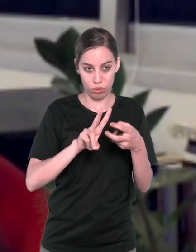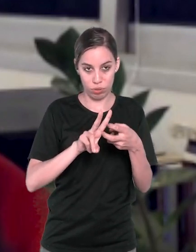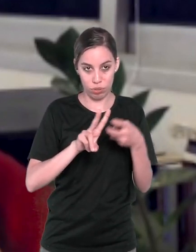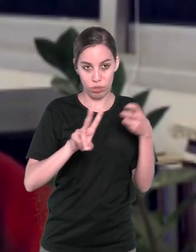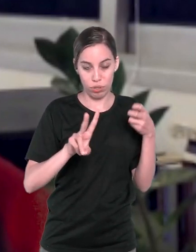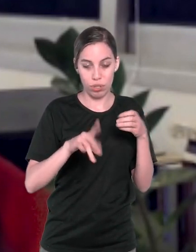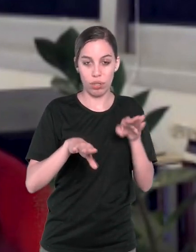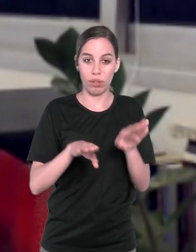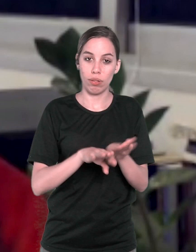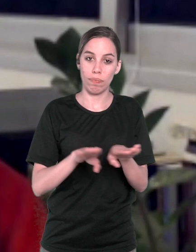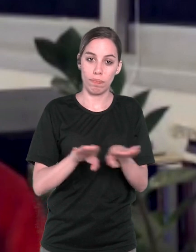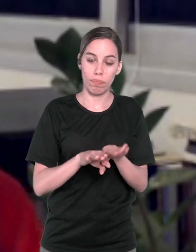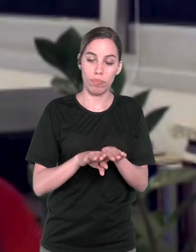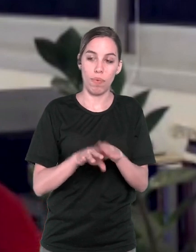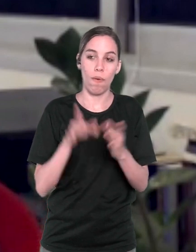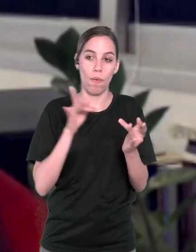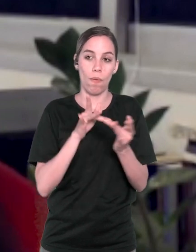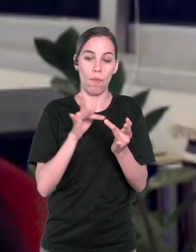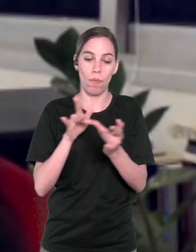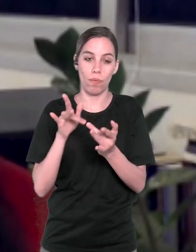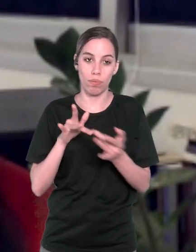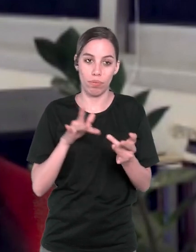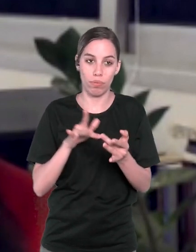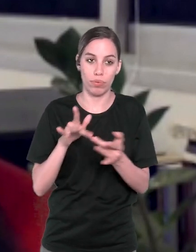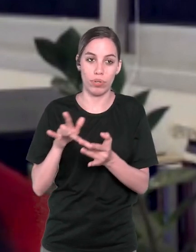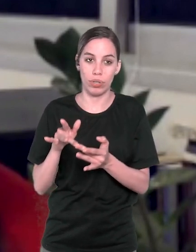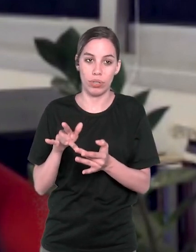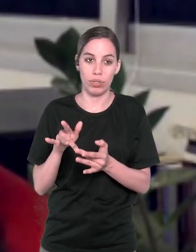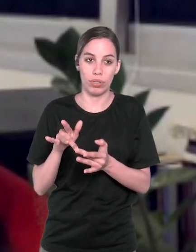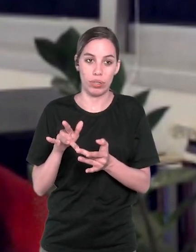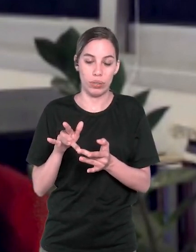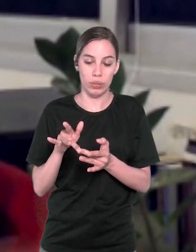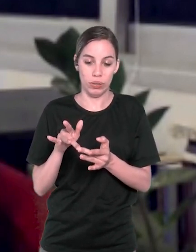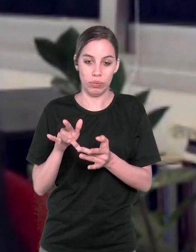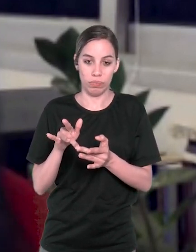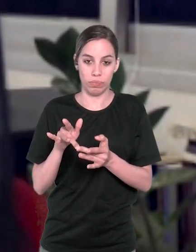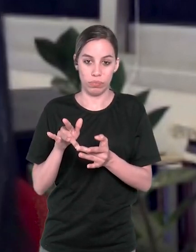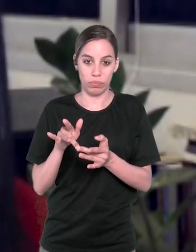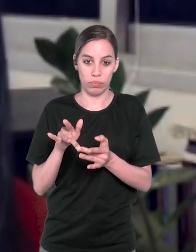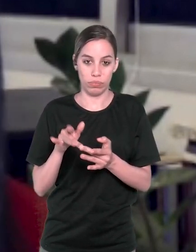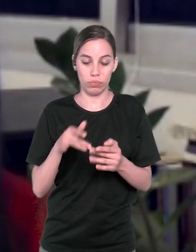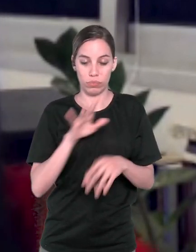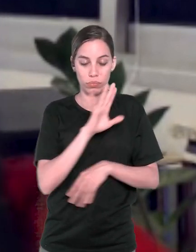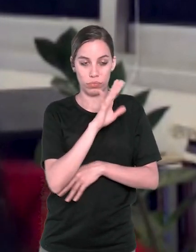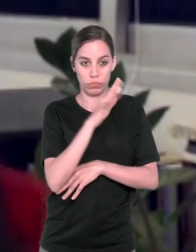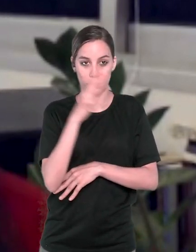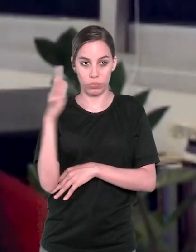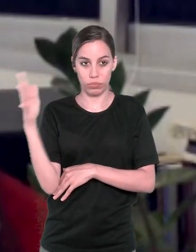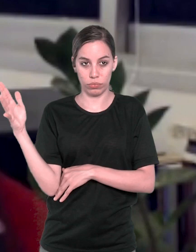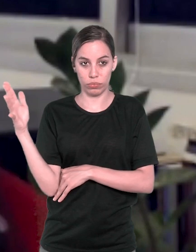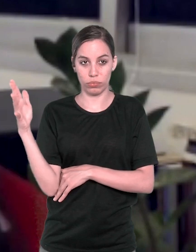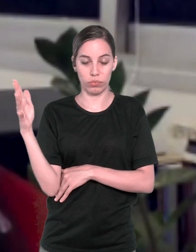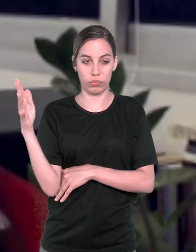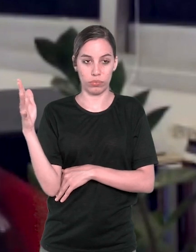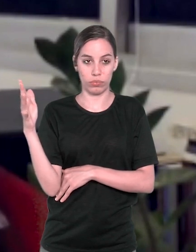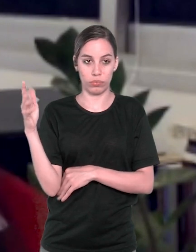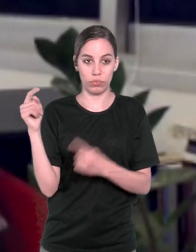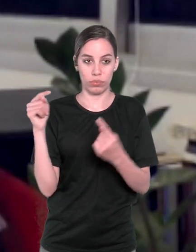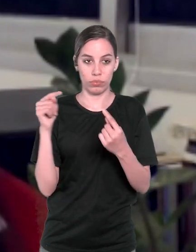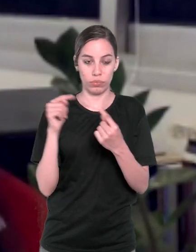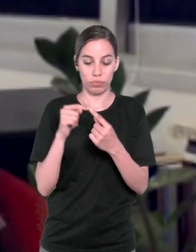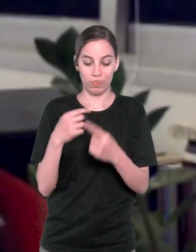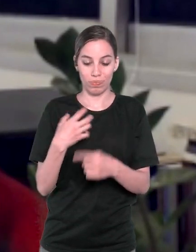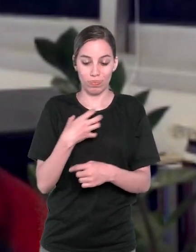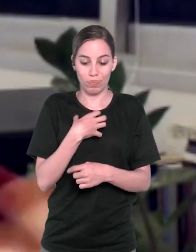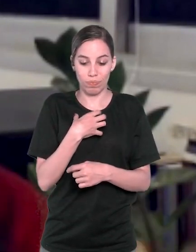direto, né, com a, a natureza tomada no seu sentido mais